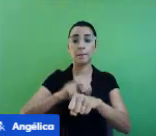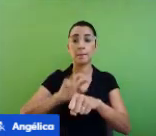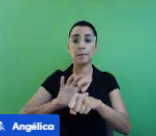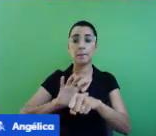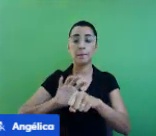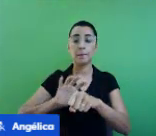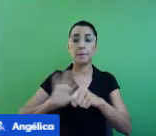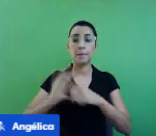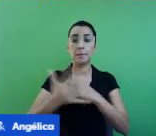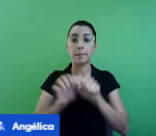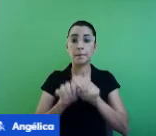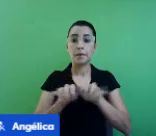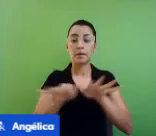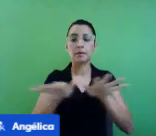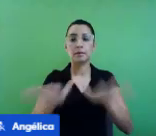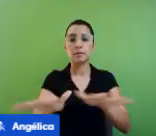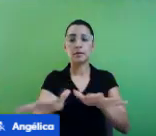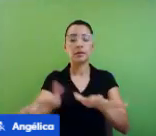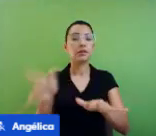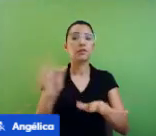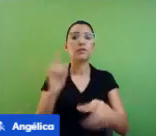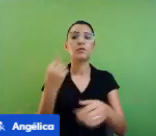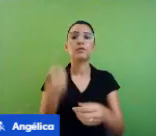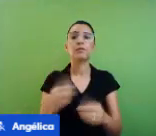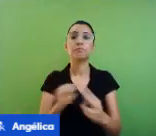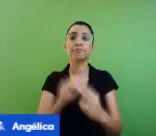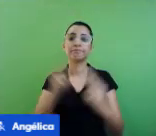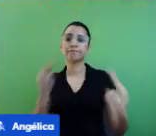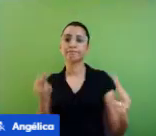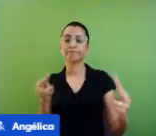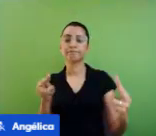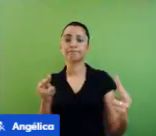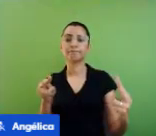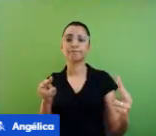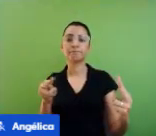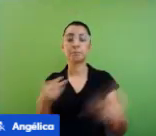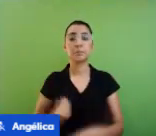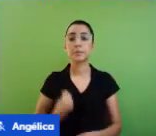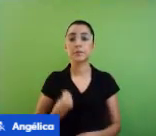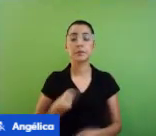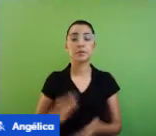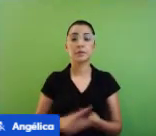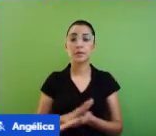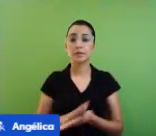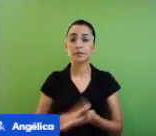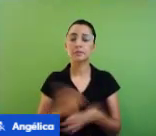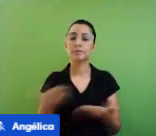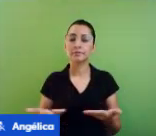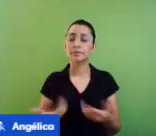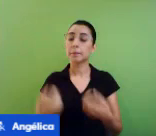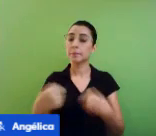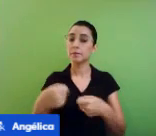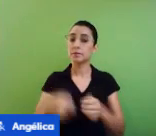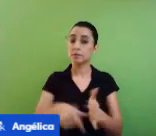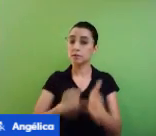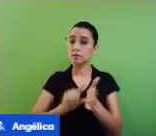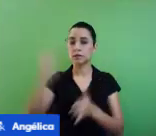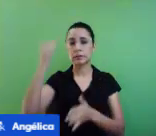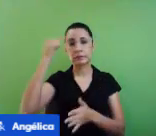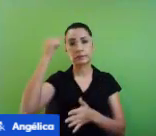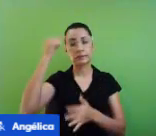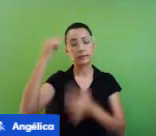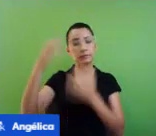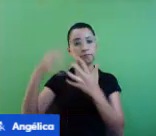que ser pensado, perdão, tem que ser refletido